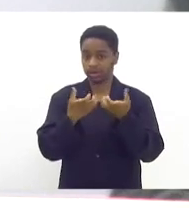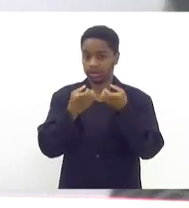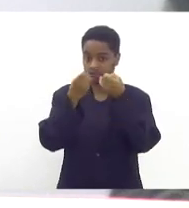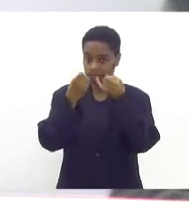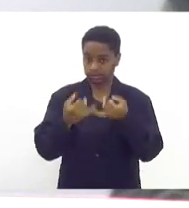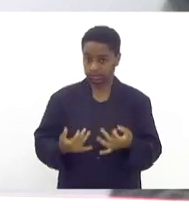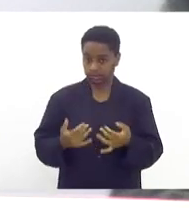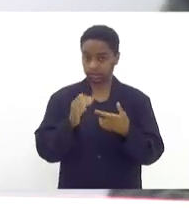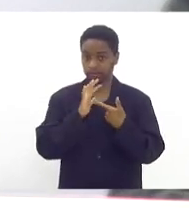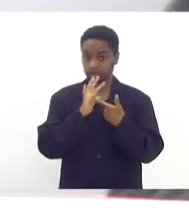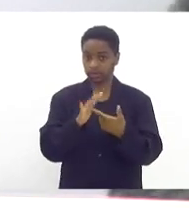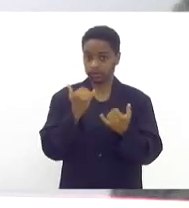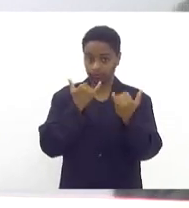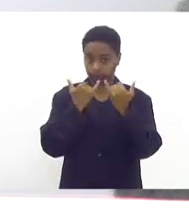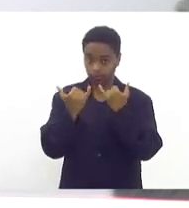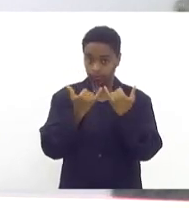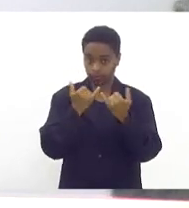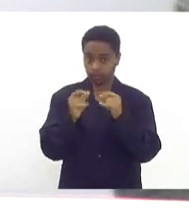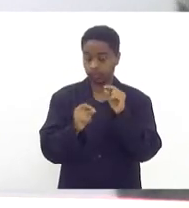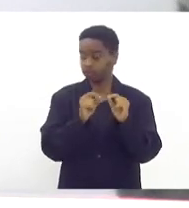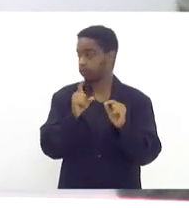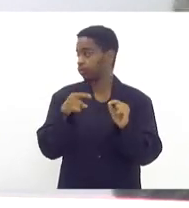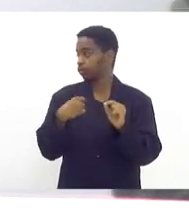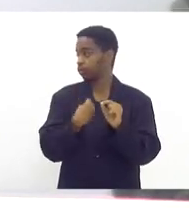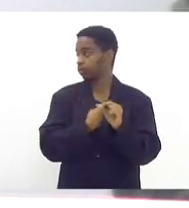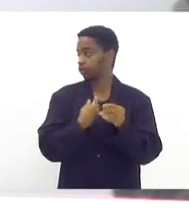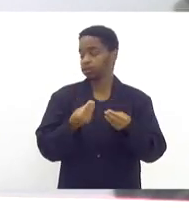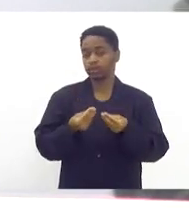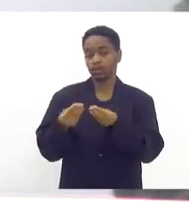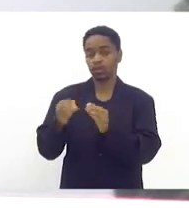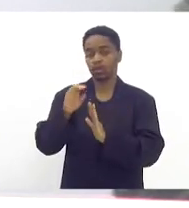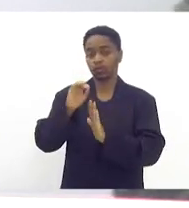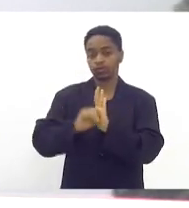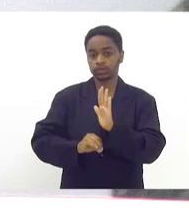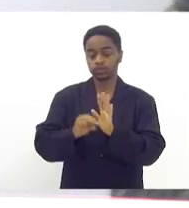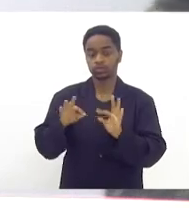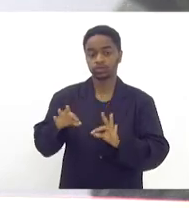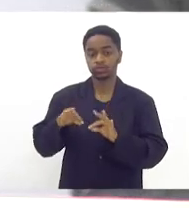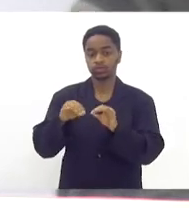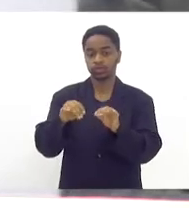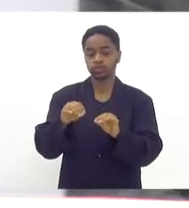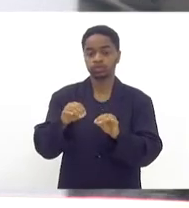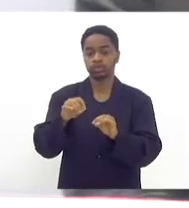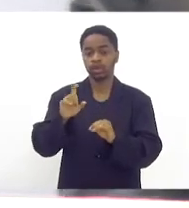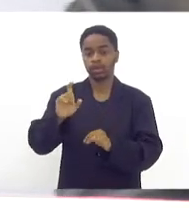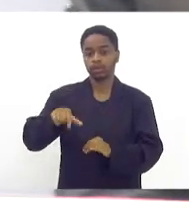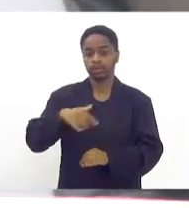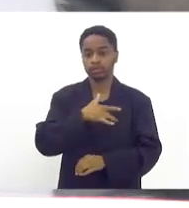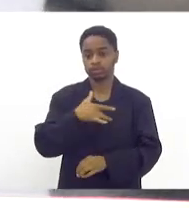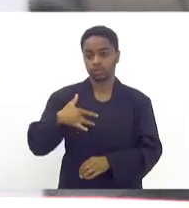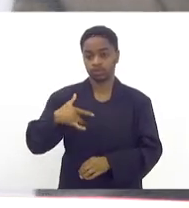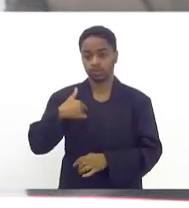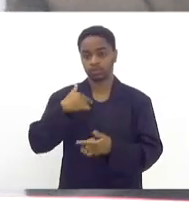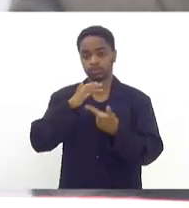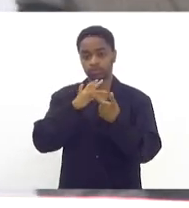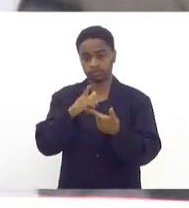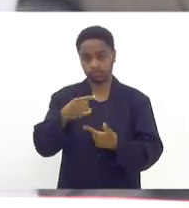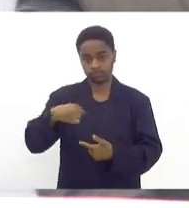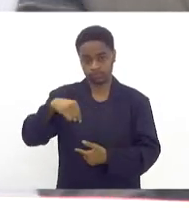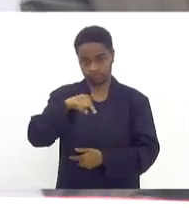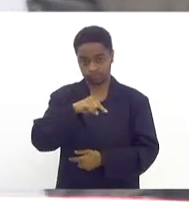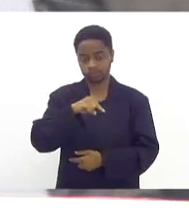informação que como eu disse nós ofici todos os planos de saúde eu elenquei para você para todos que estão aqui